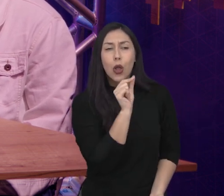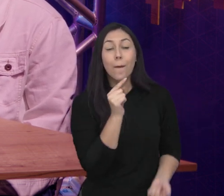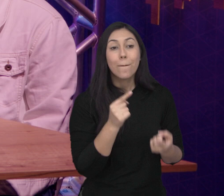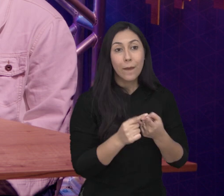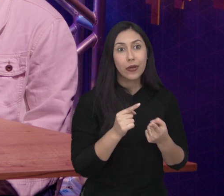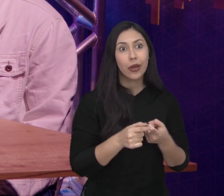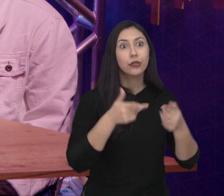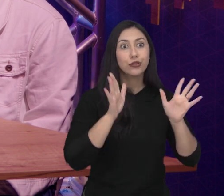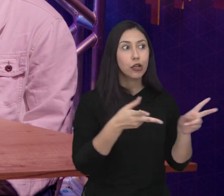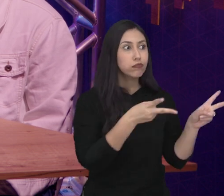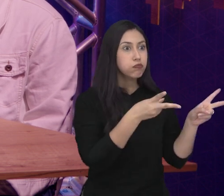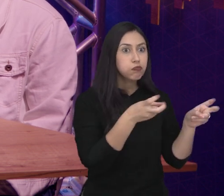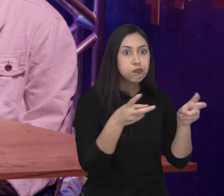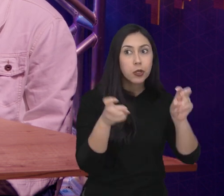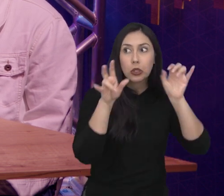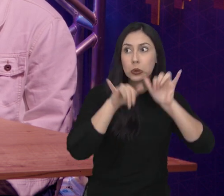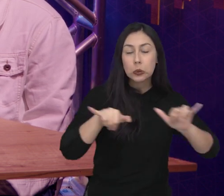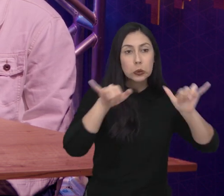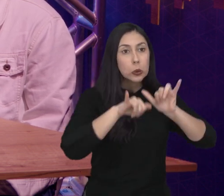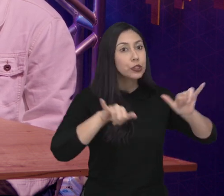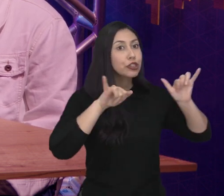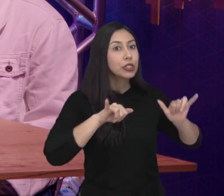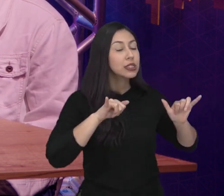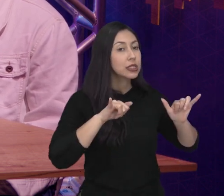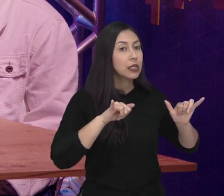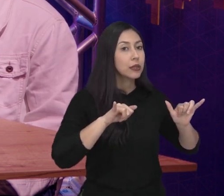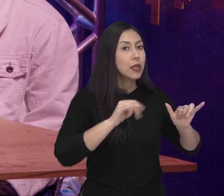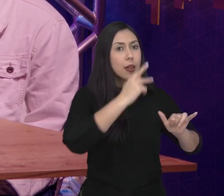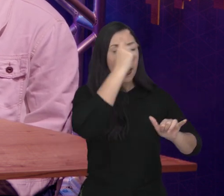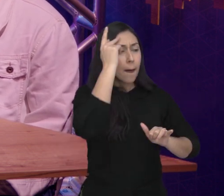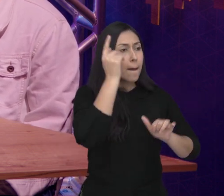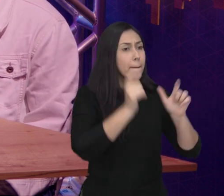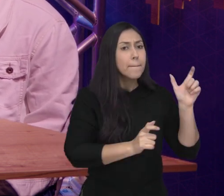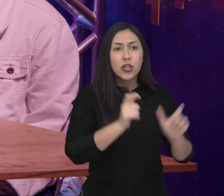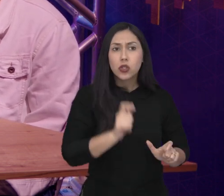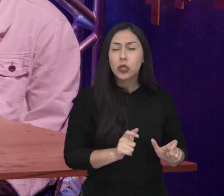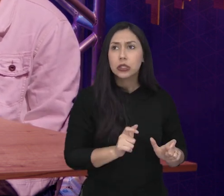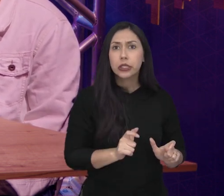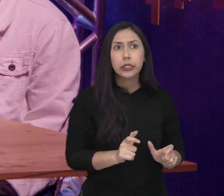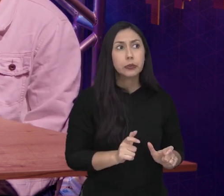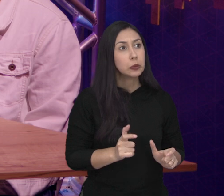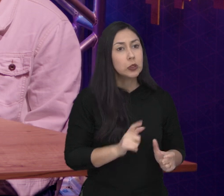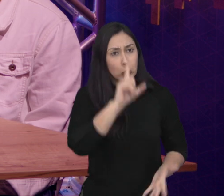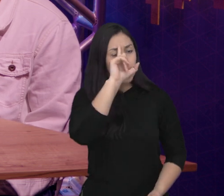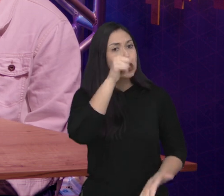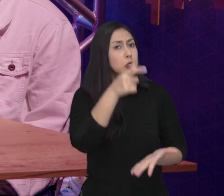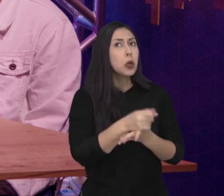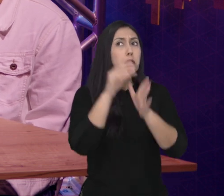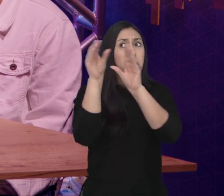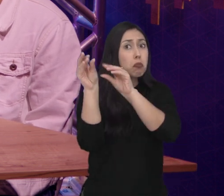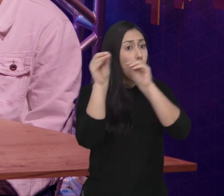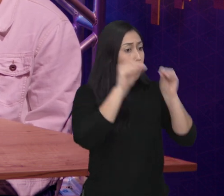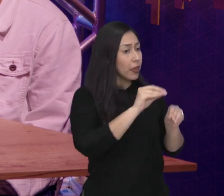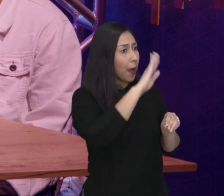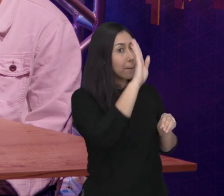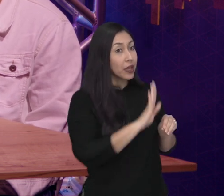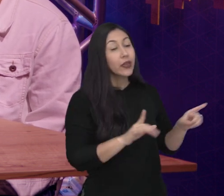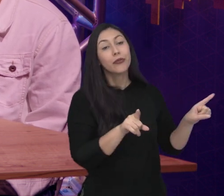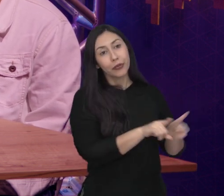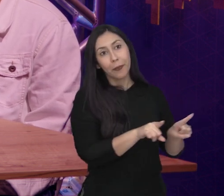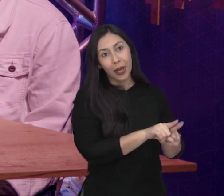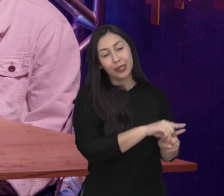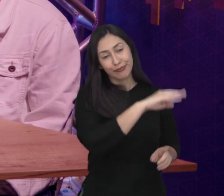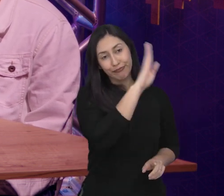visto, muitas notícias que falam sobre pessoas que decidiram, tanto pessoas que decidiram vir morar aqui, quanto pessoas, que saíram